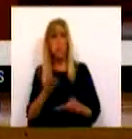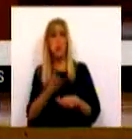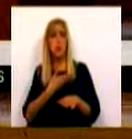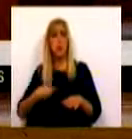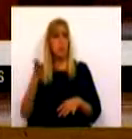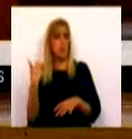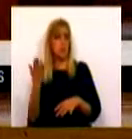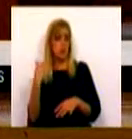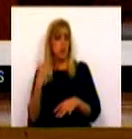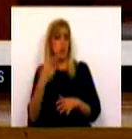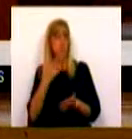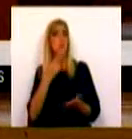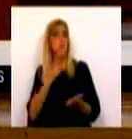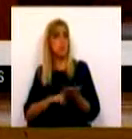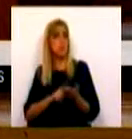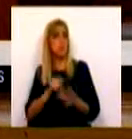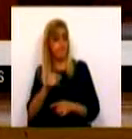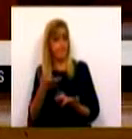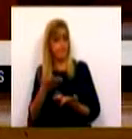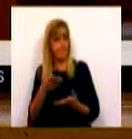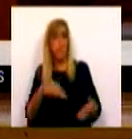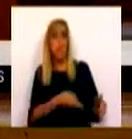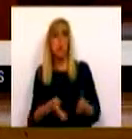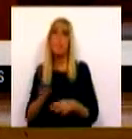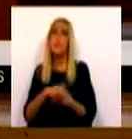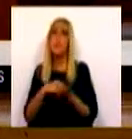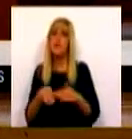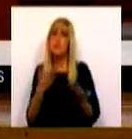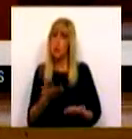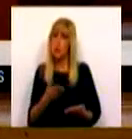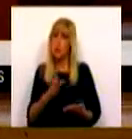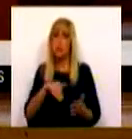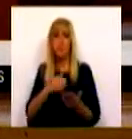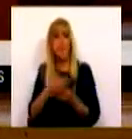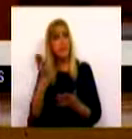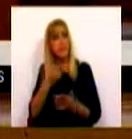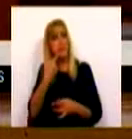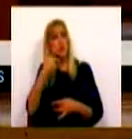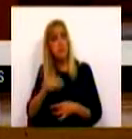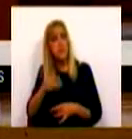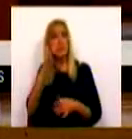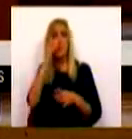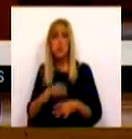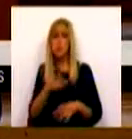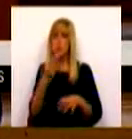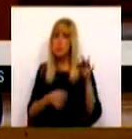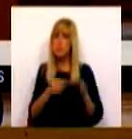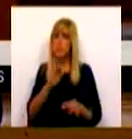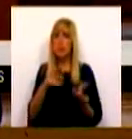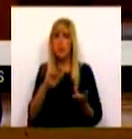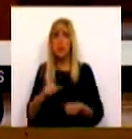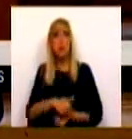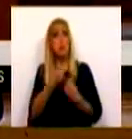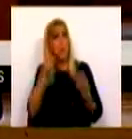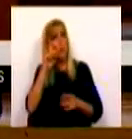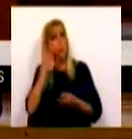temos-lo provado. O caminho que estamos a fazer, que restabelece direitos, que faz justiça, que melhora a proteção social,